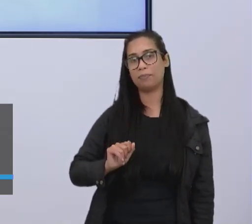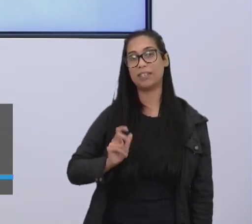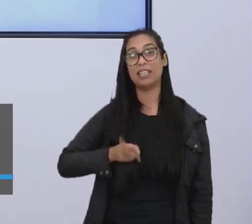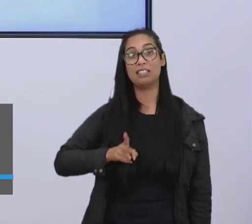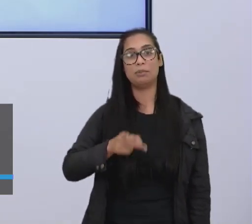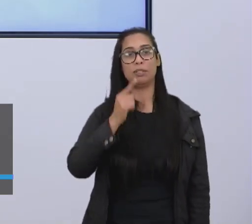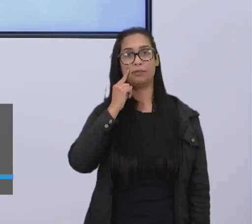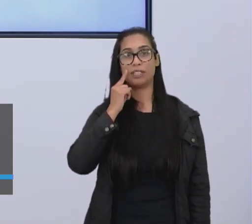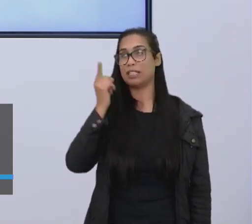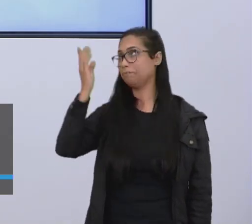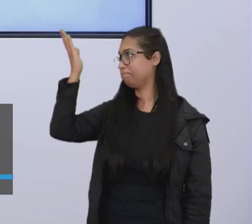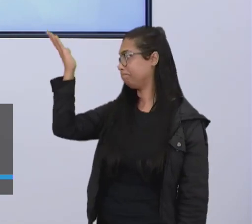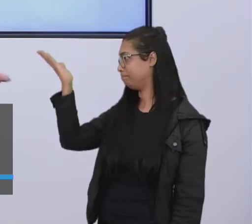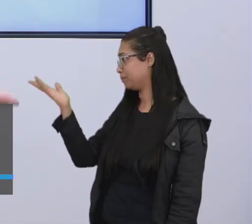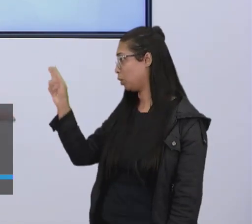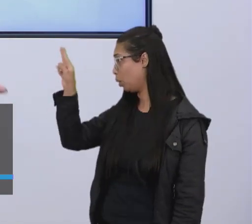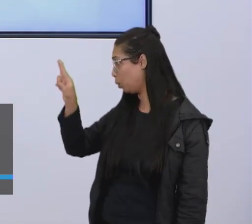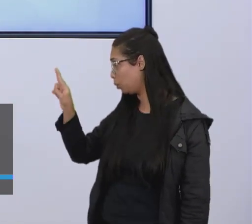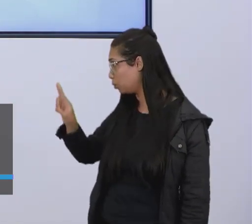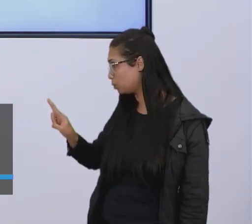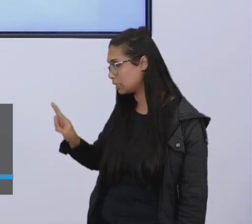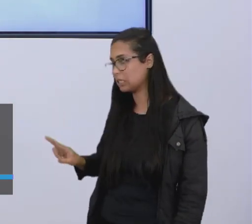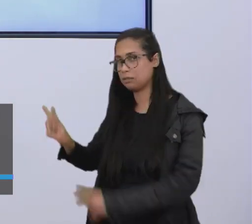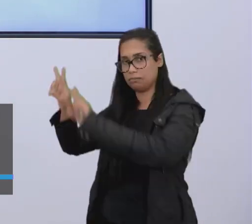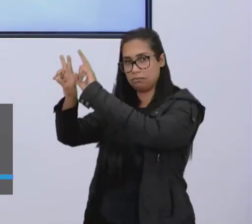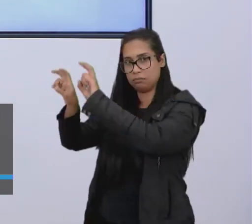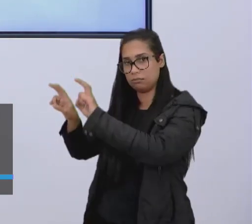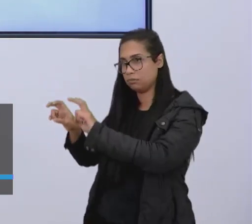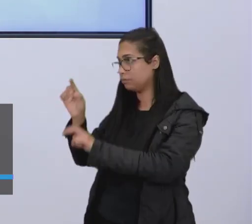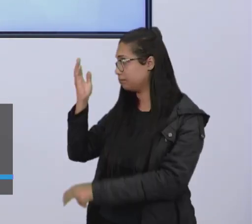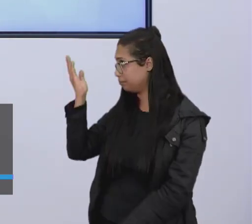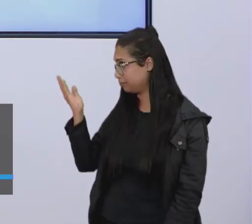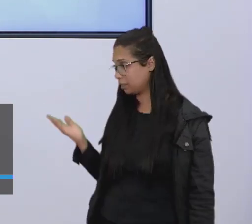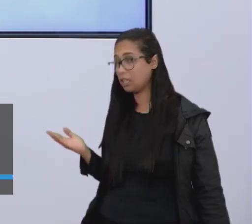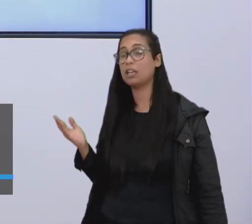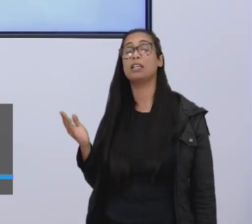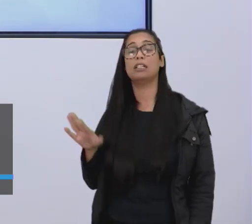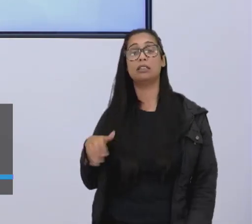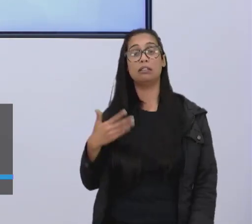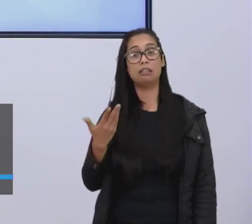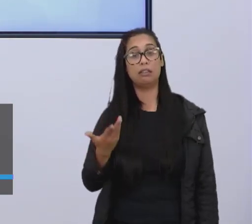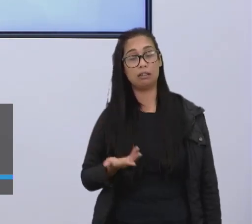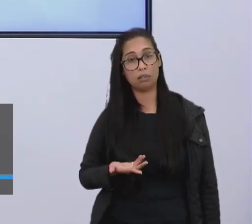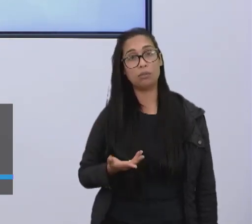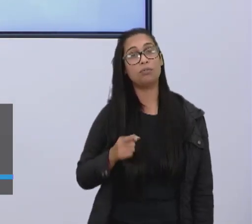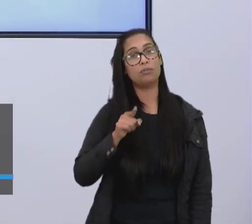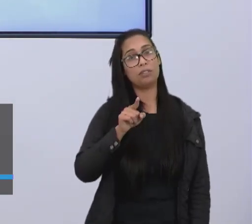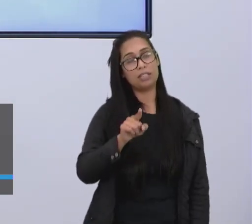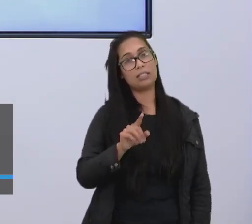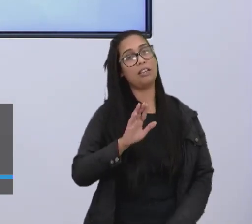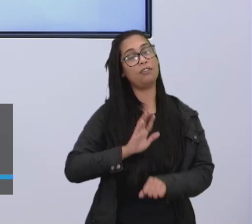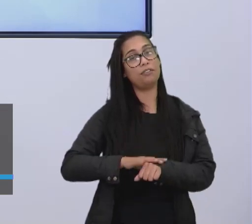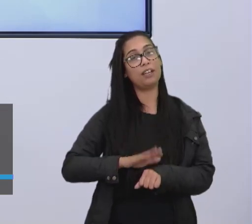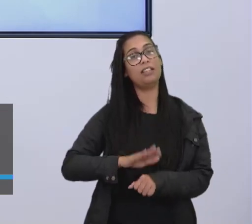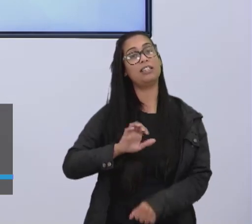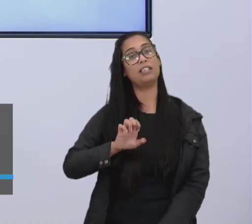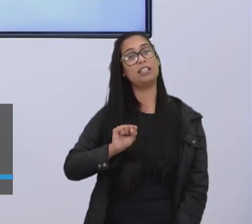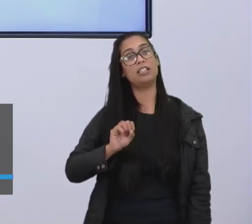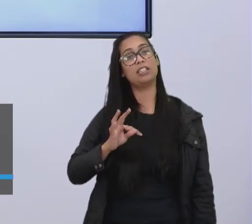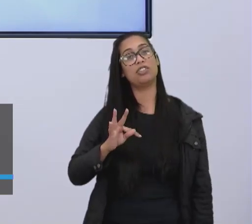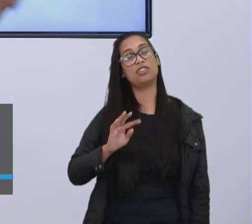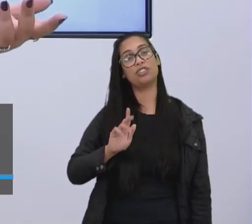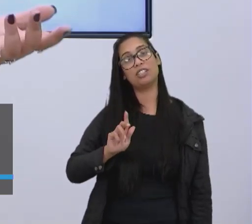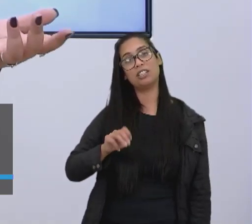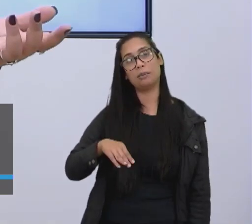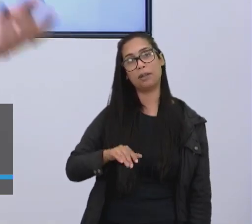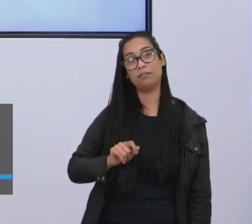marcada por isso. E não é uma opção você ser marcada. Eu, enquanto, como eu falei, pelo meu estilo estético, eu